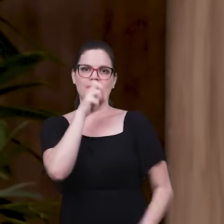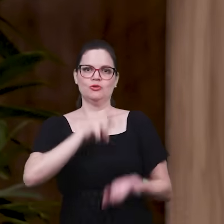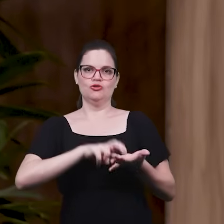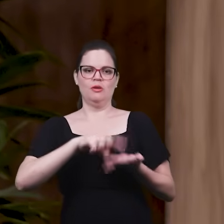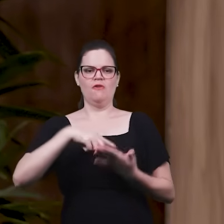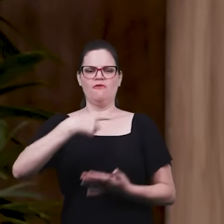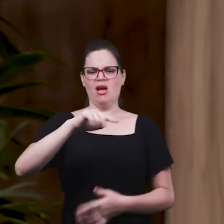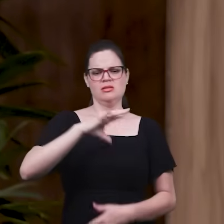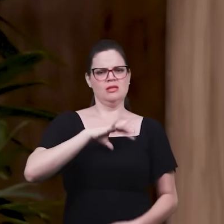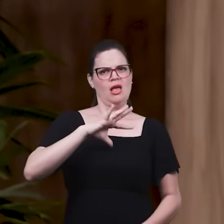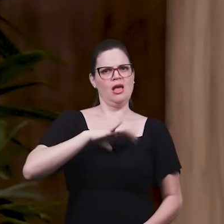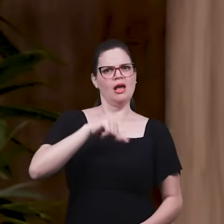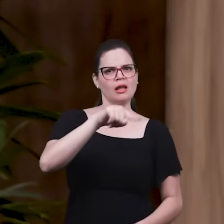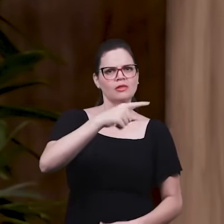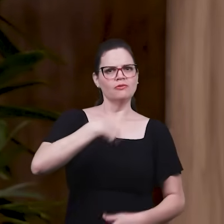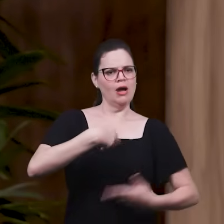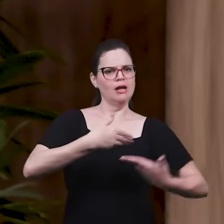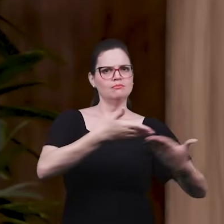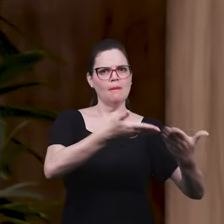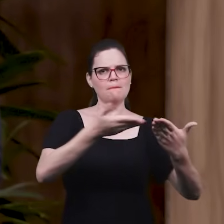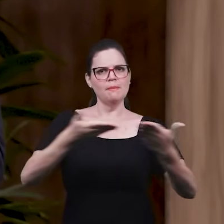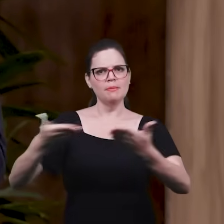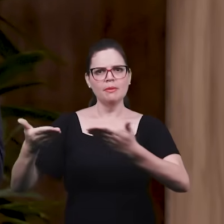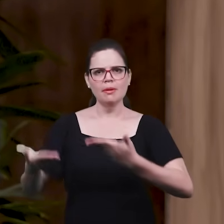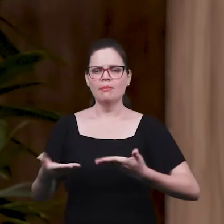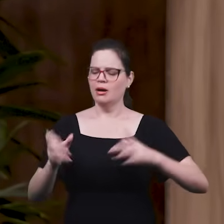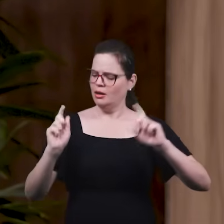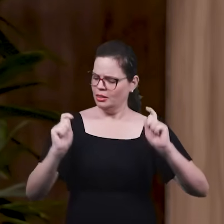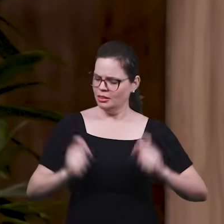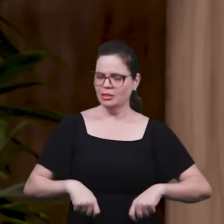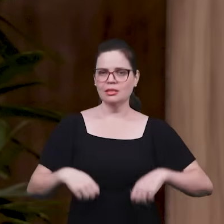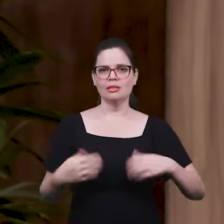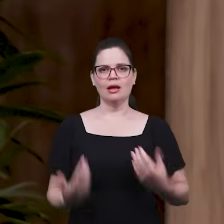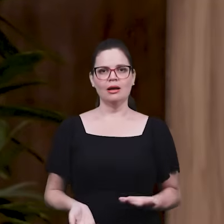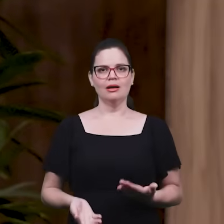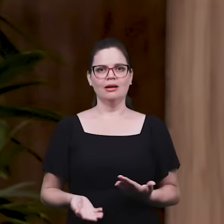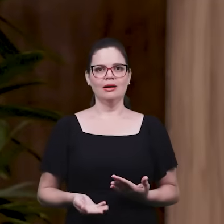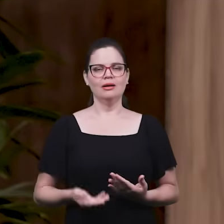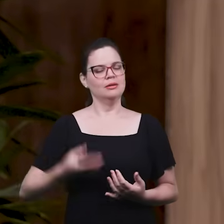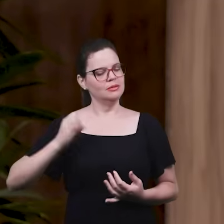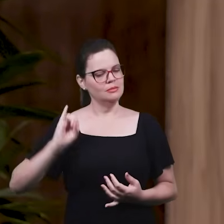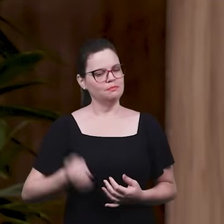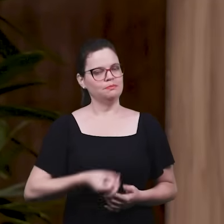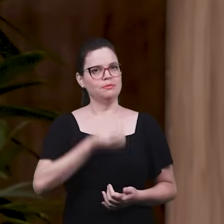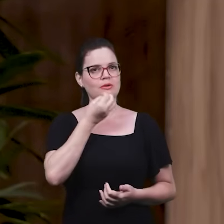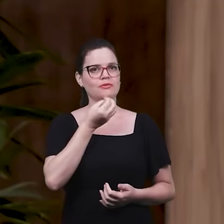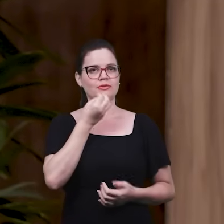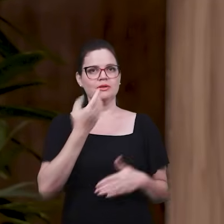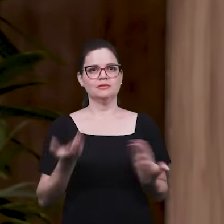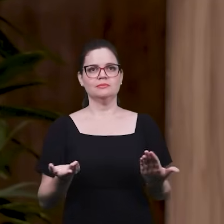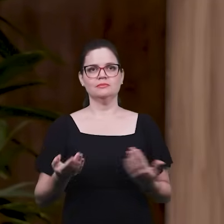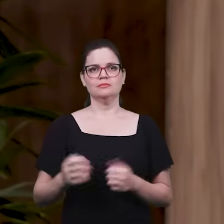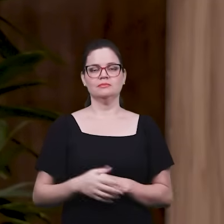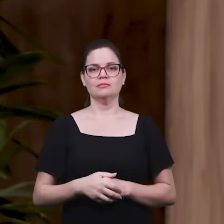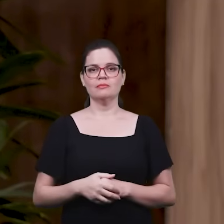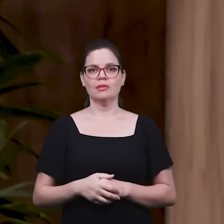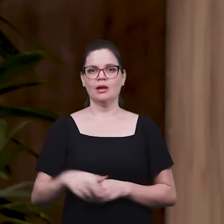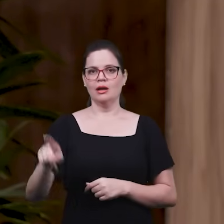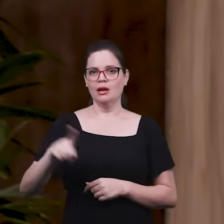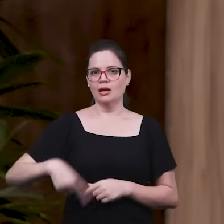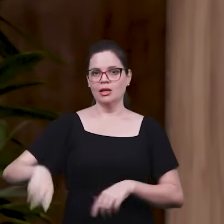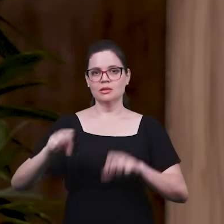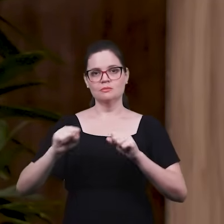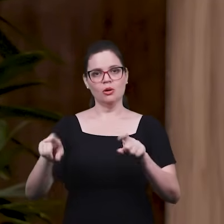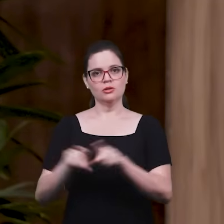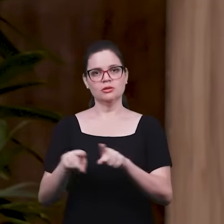manhã e possam ali fazer os convites. Os jovens podem ser organizados para para que eles possam